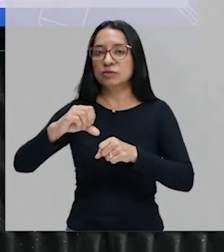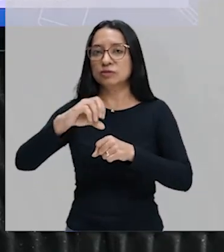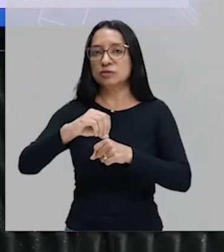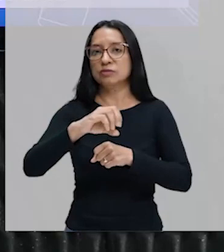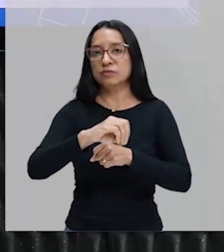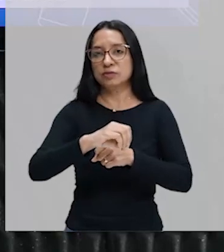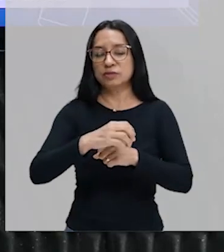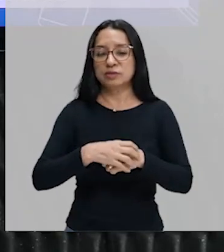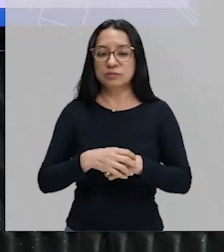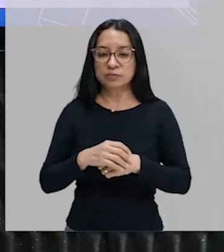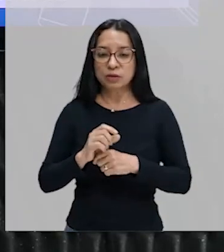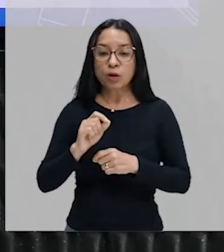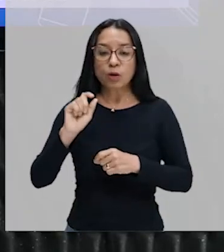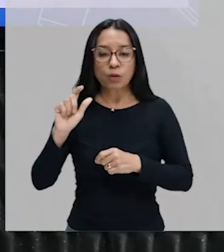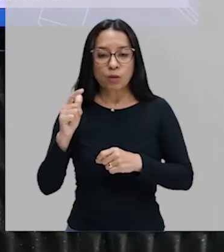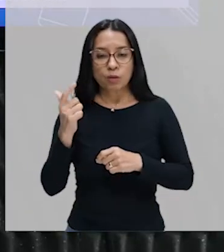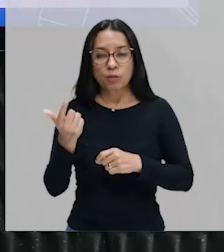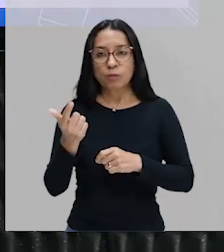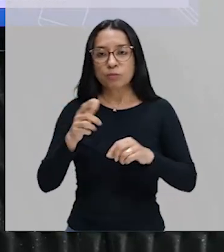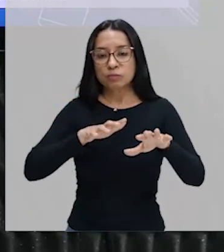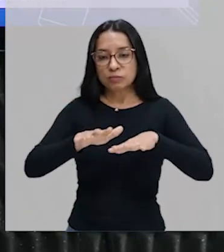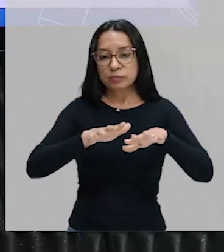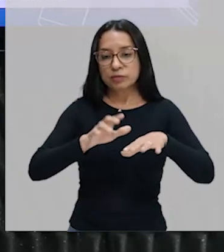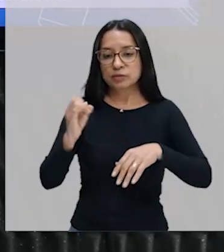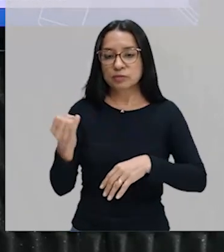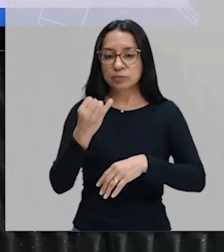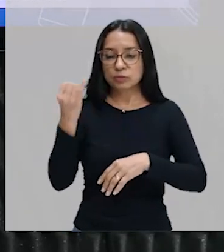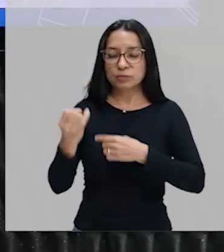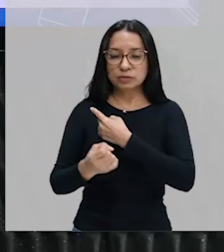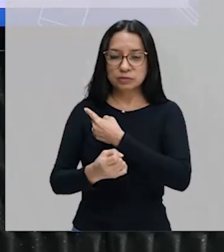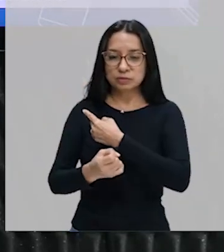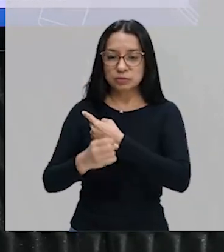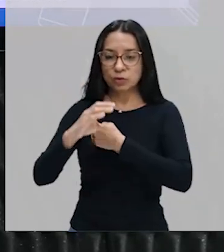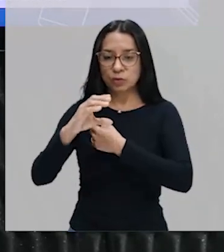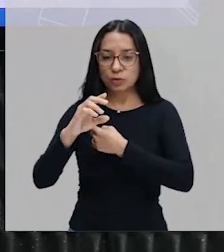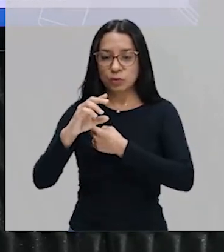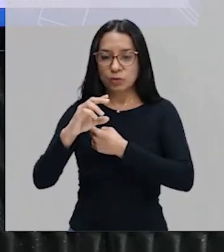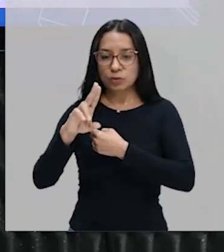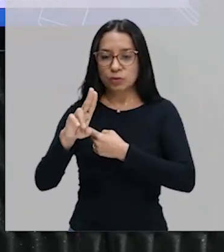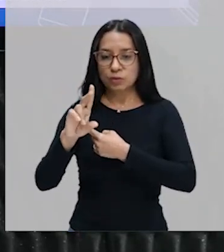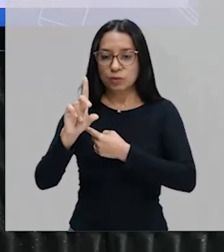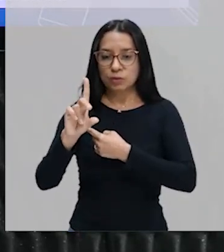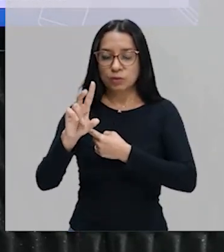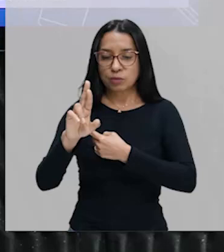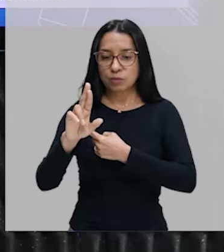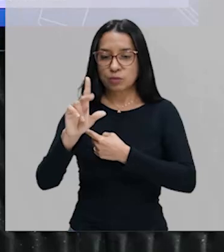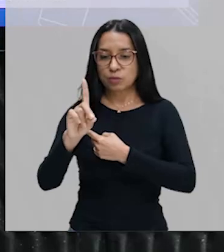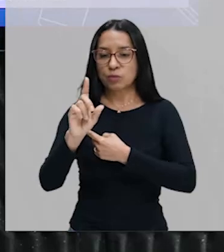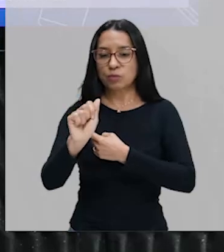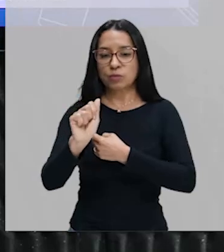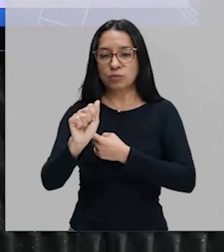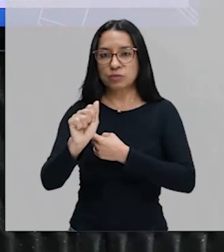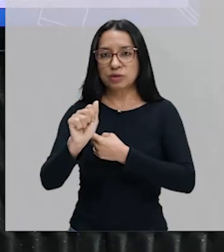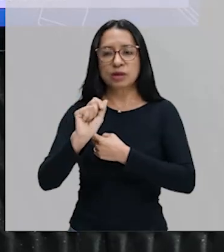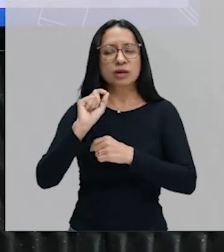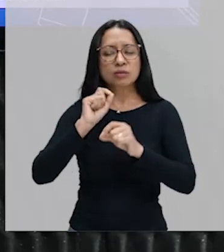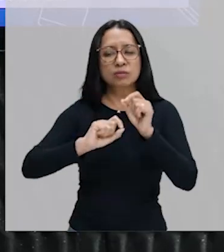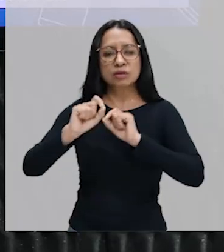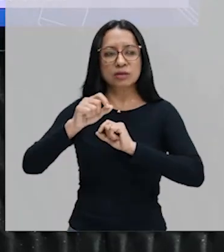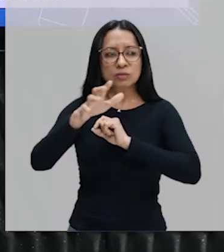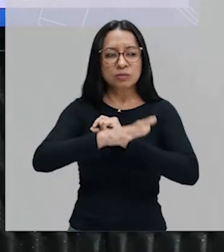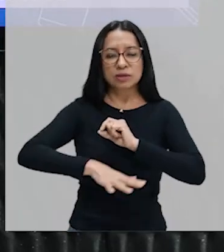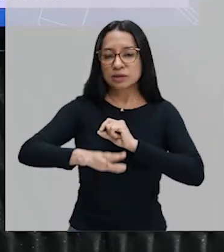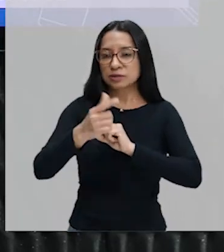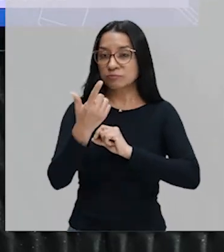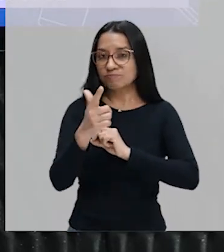são os curdos, galera. Tá certo? A população curda é uma população é considerada uma nação sem território. Por quê?